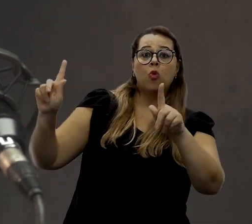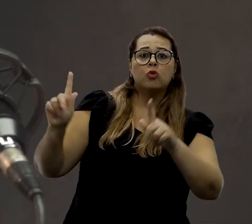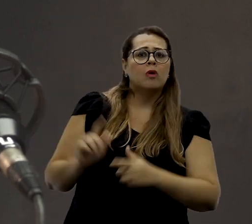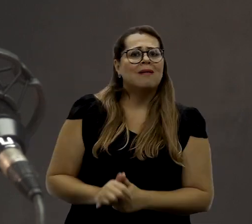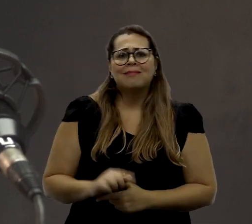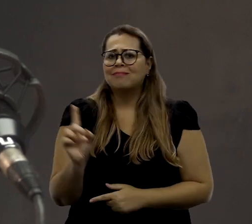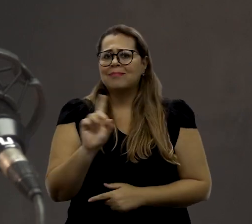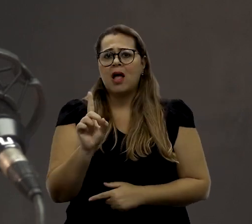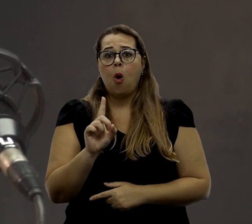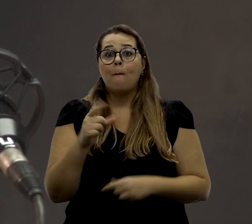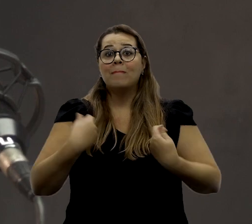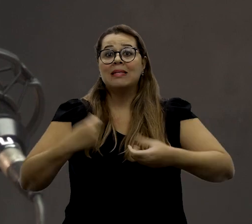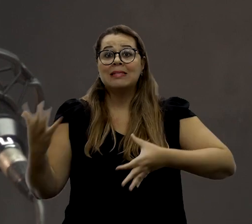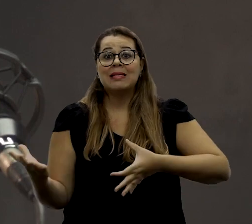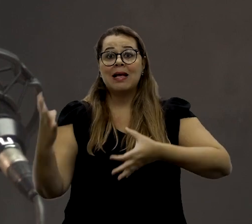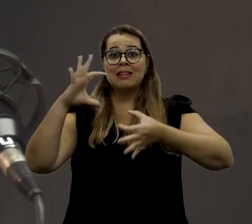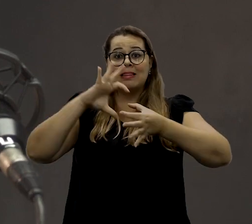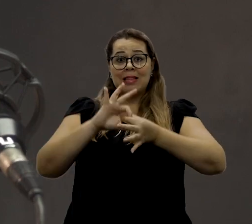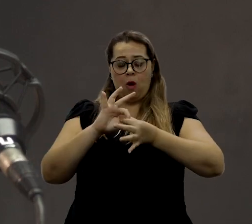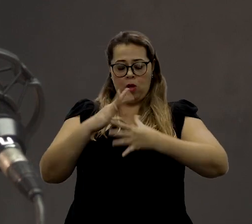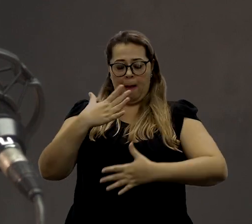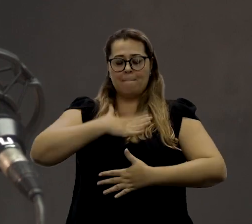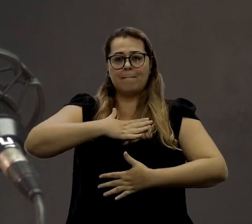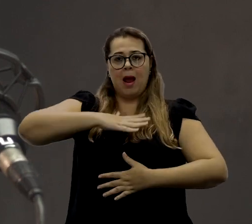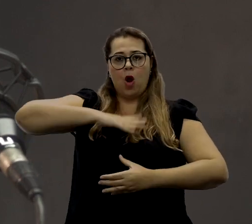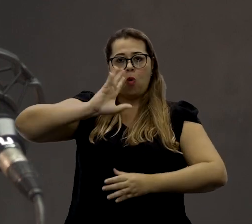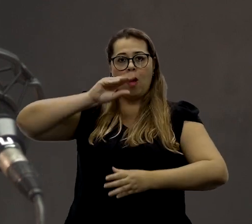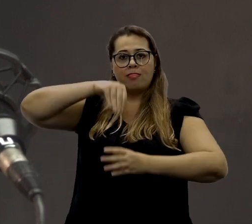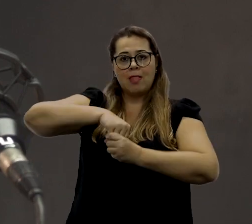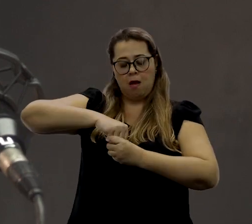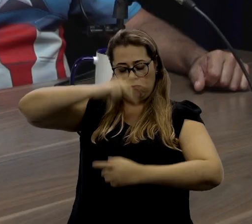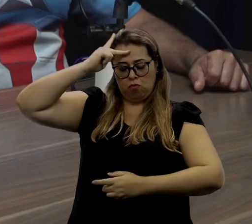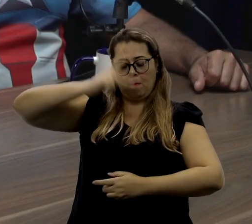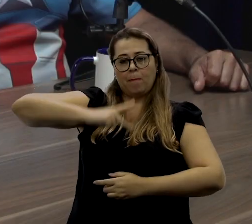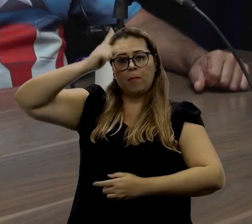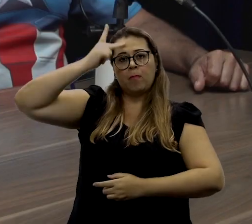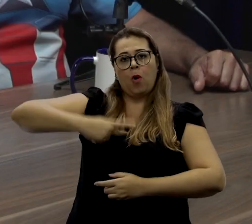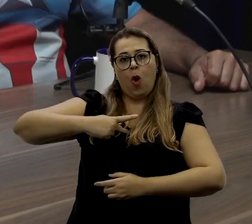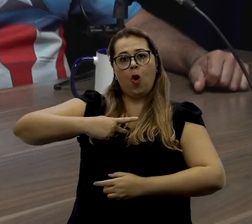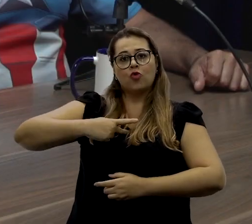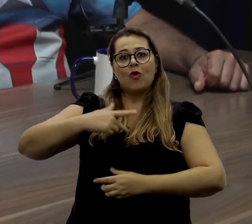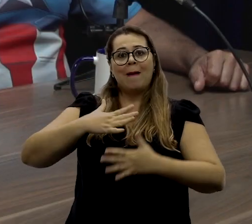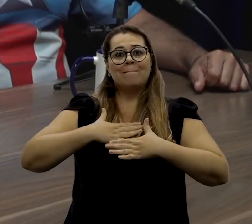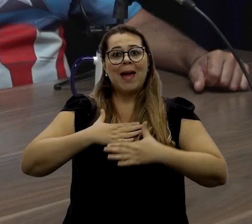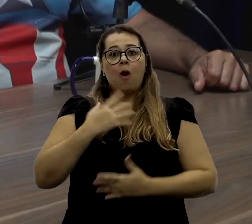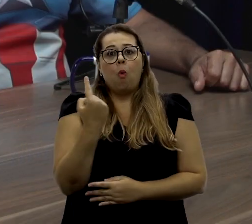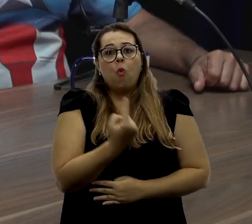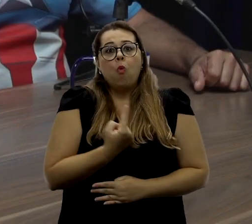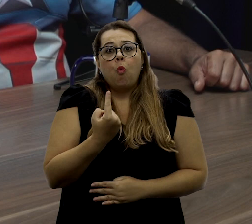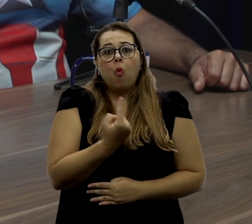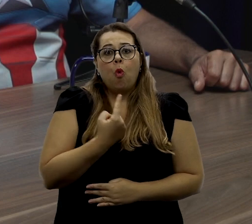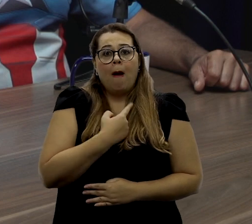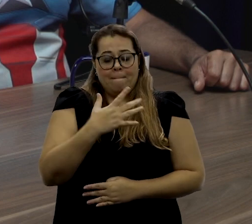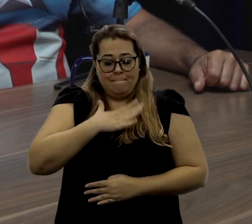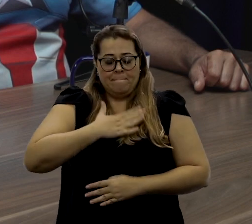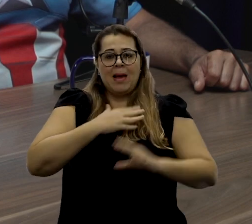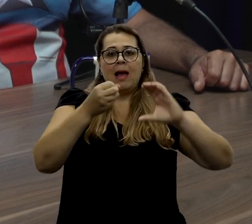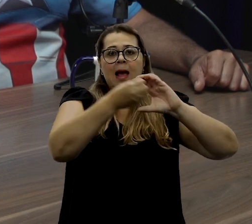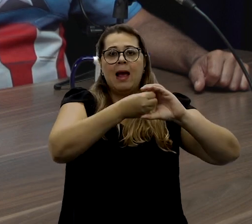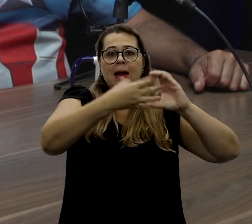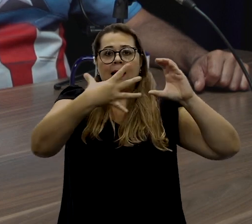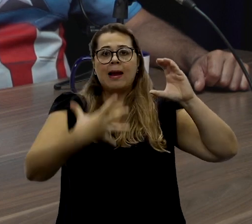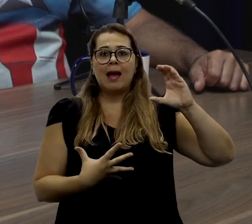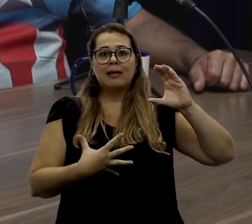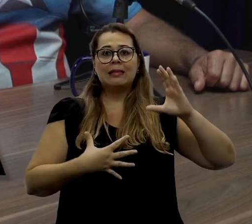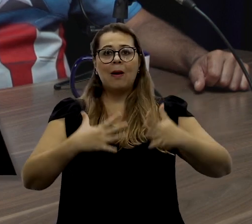nos reconectar com nós mesmos, respeitando a singularidade, a nossa individualidade, as nossas características, o